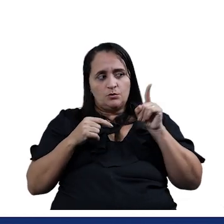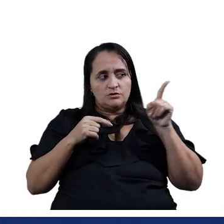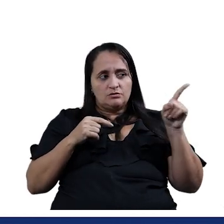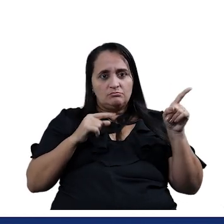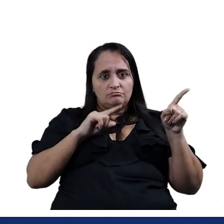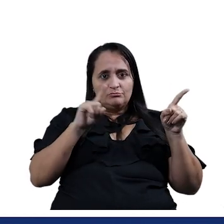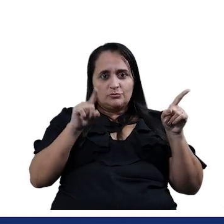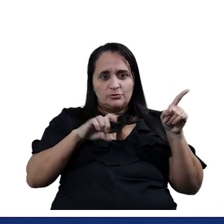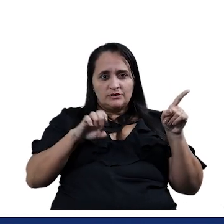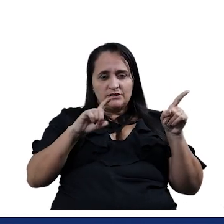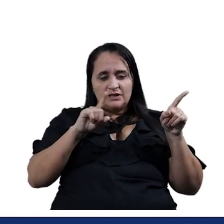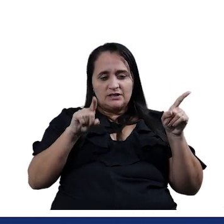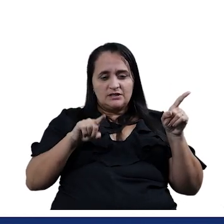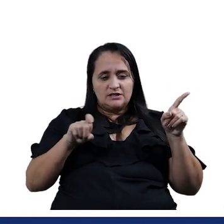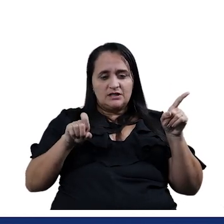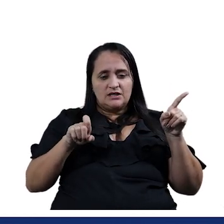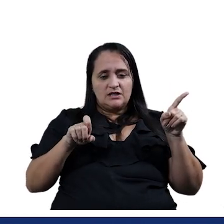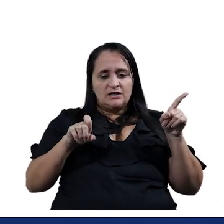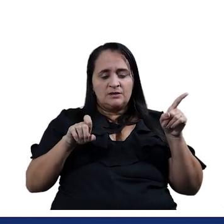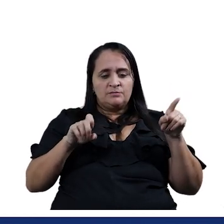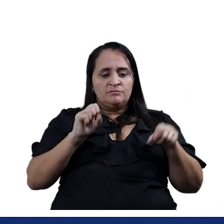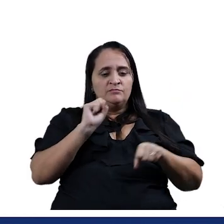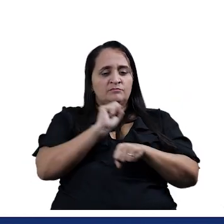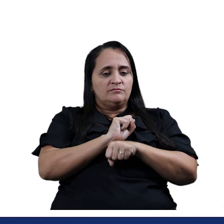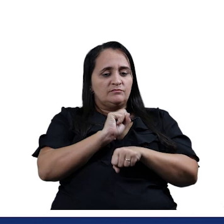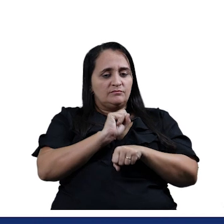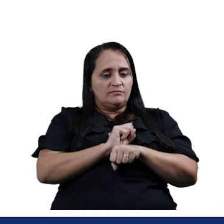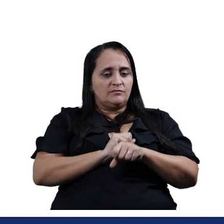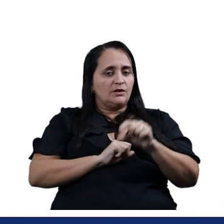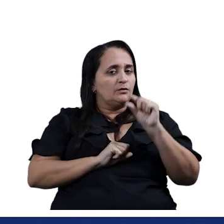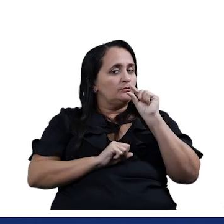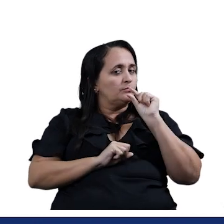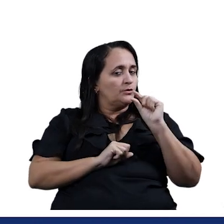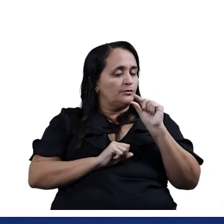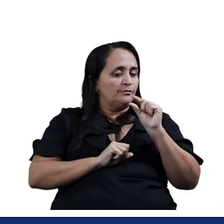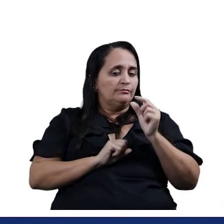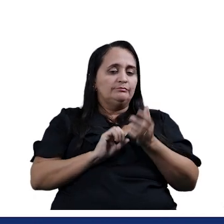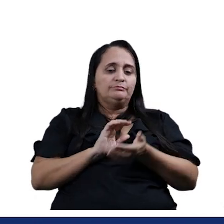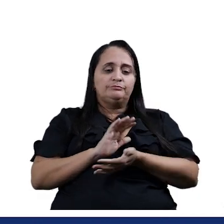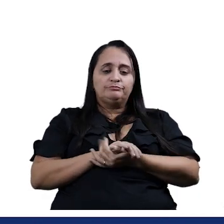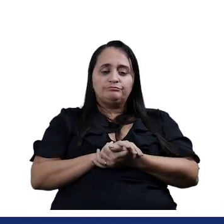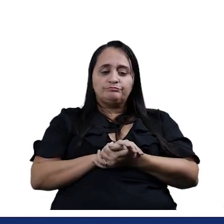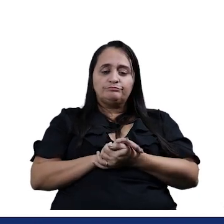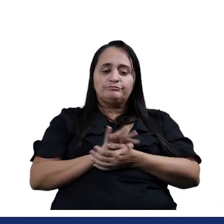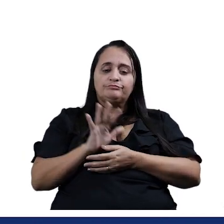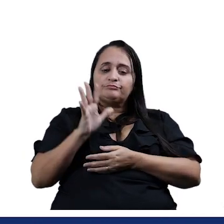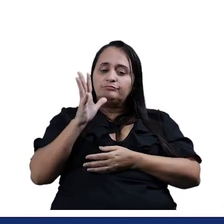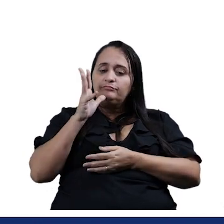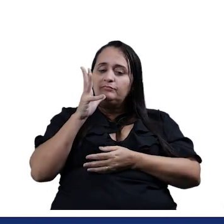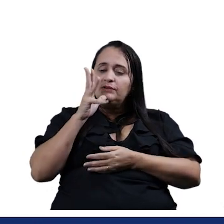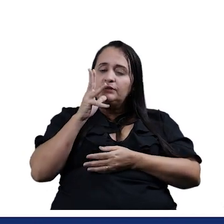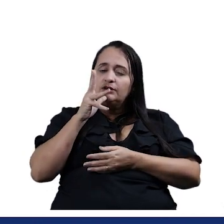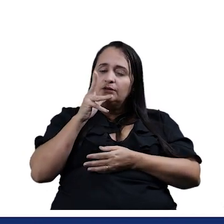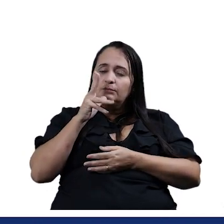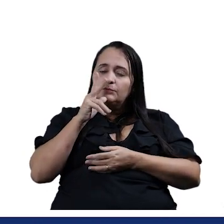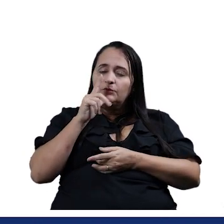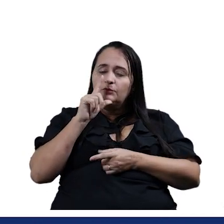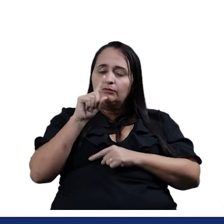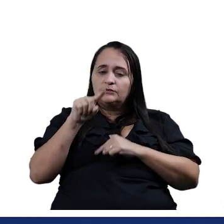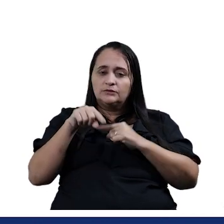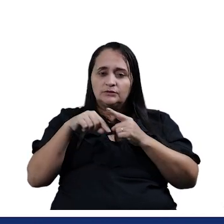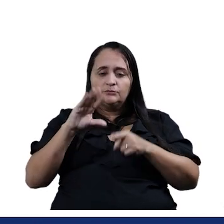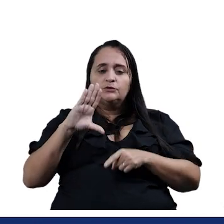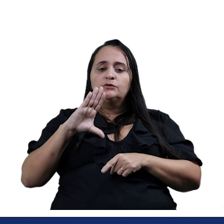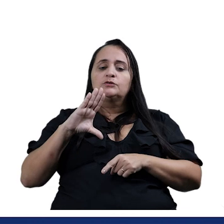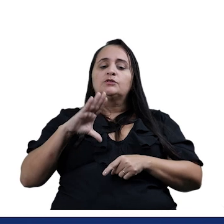com Zezé, né? E pedindo para ele esperar um pouco. E aí demorou, ela vem